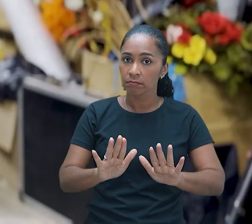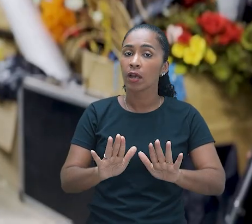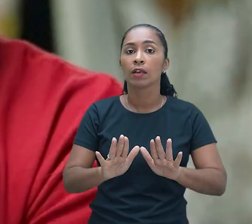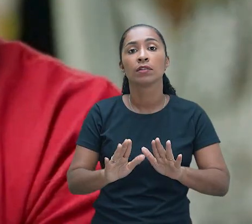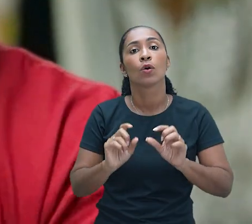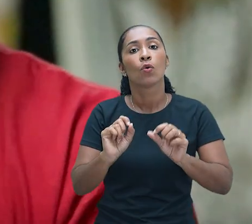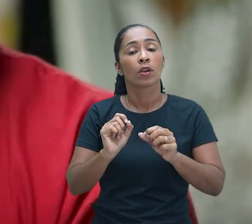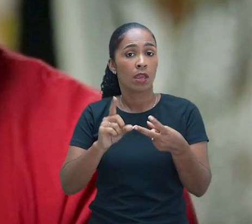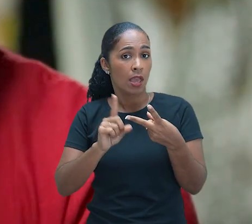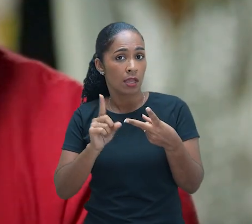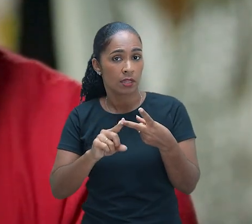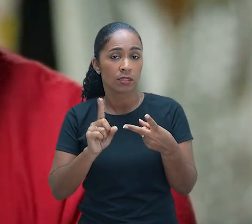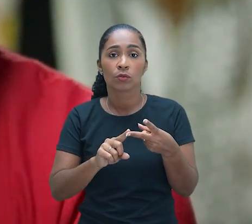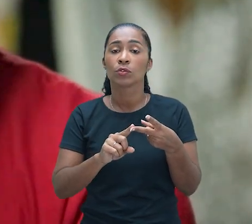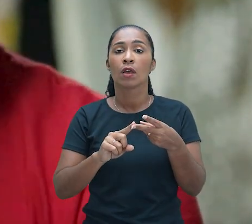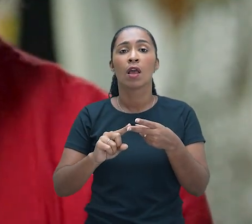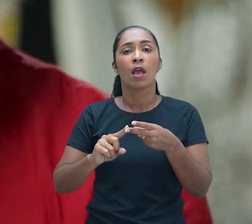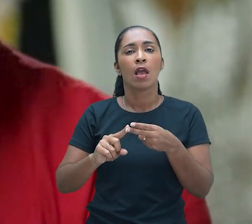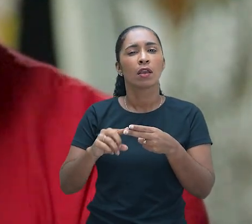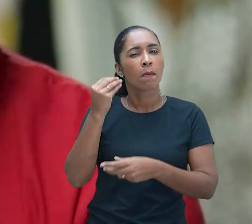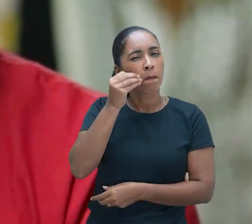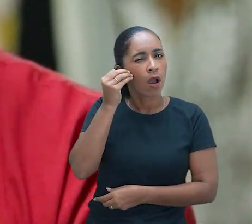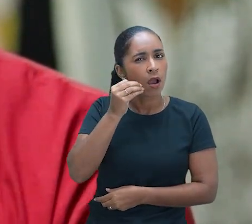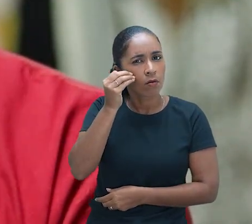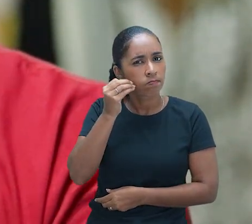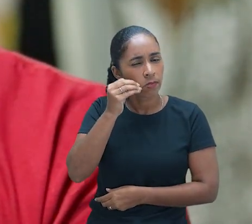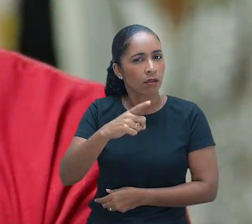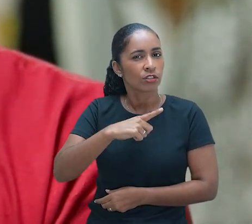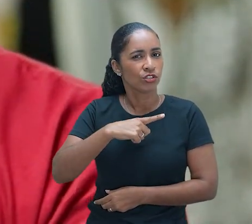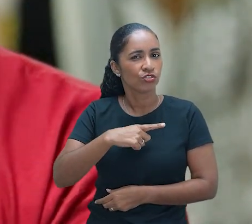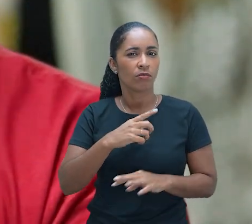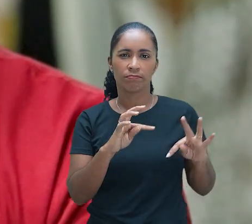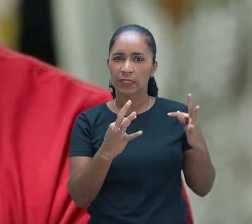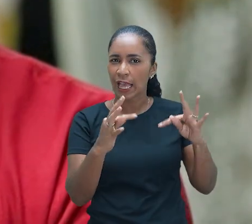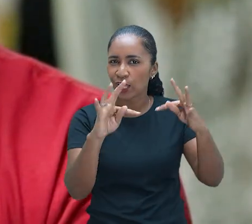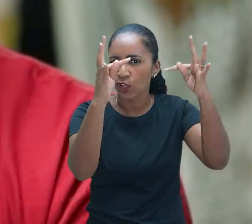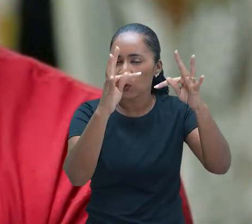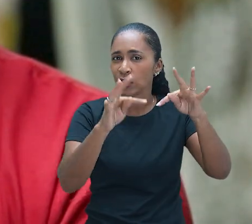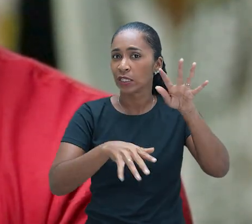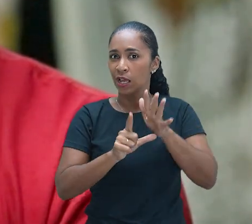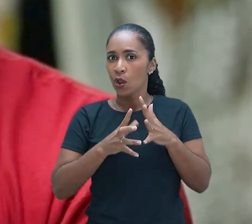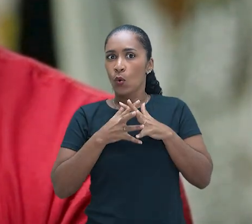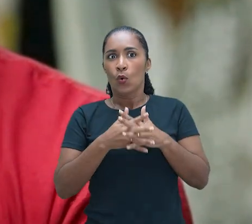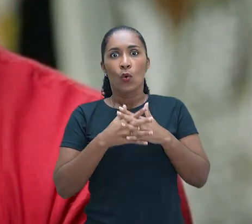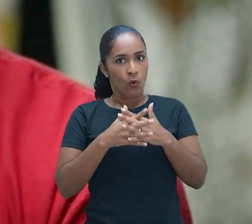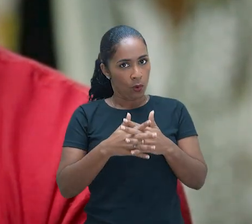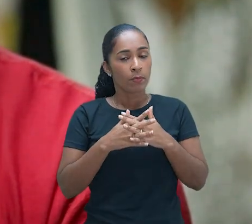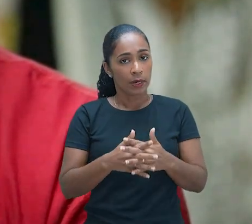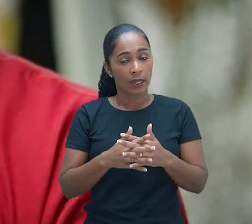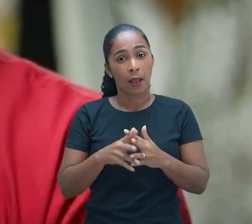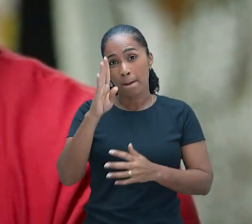é uma coisa. E a segunda premissa é que ao longo da experiência, que era uma experiência tecnologicamente complicada para